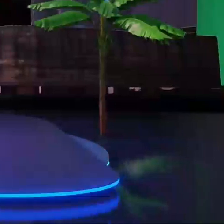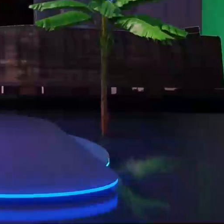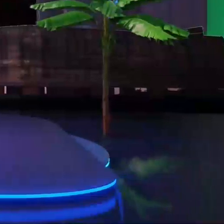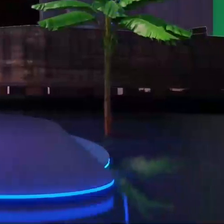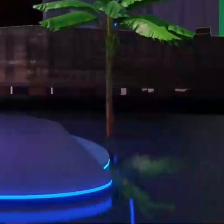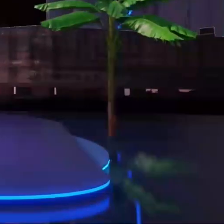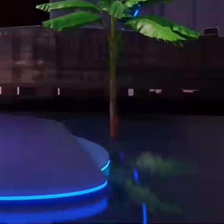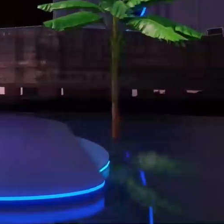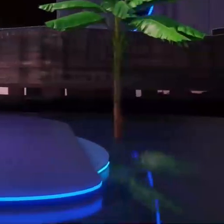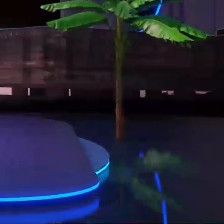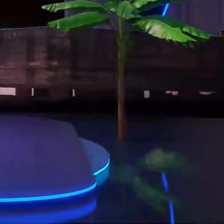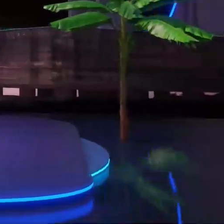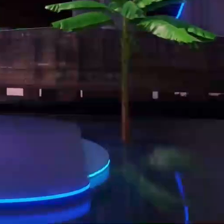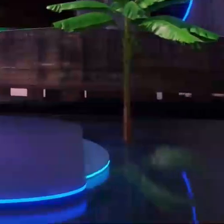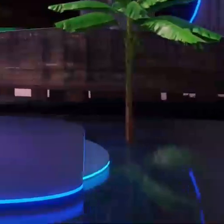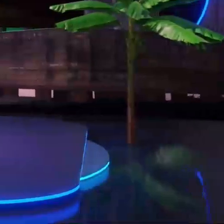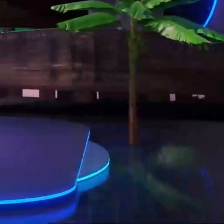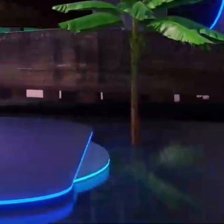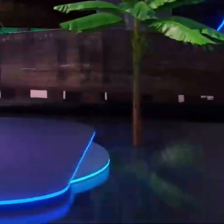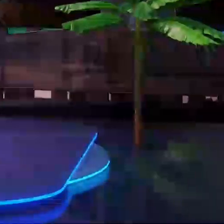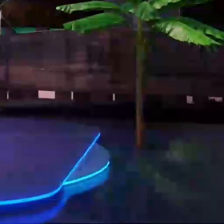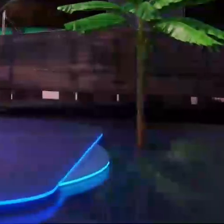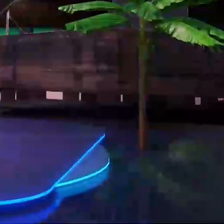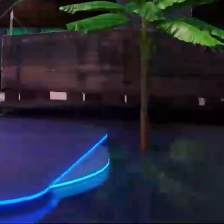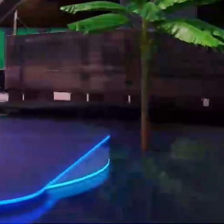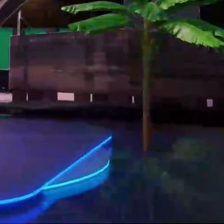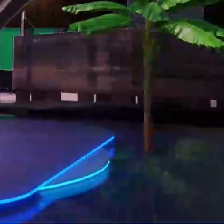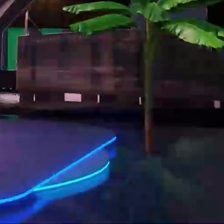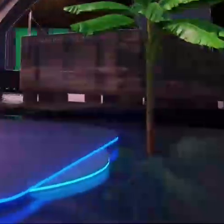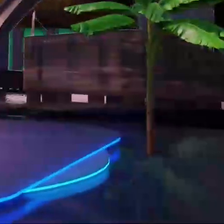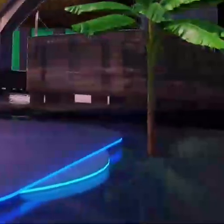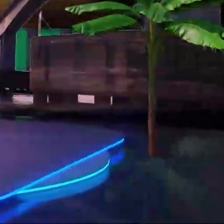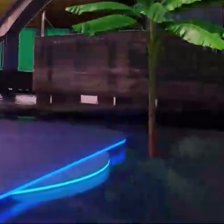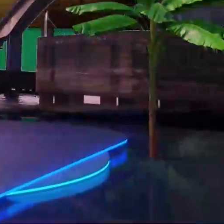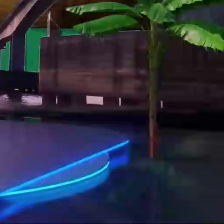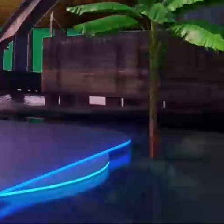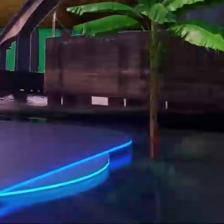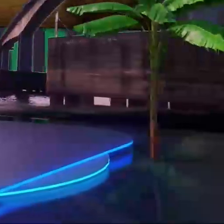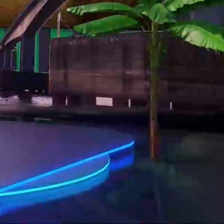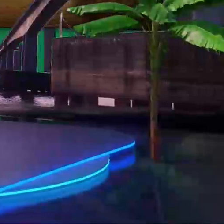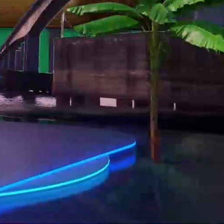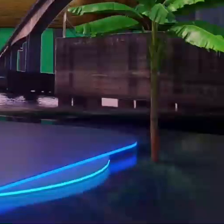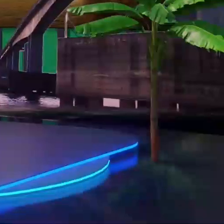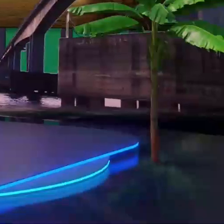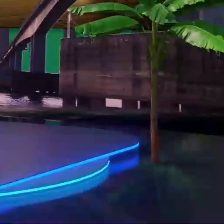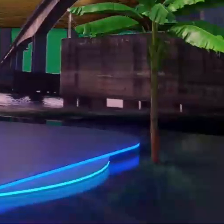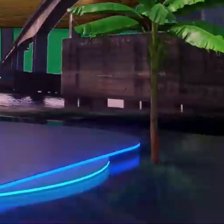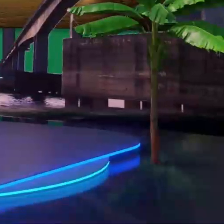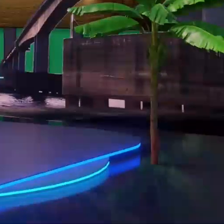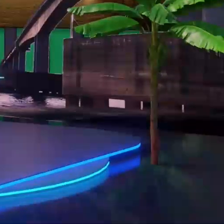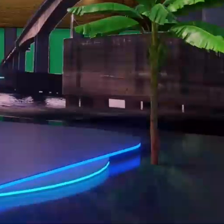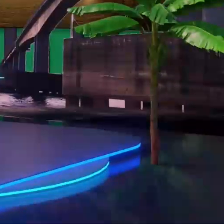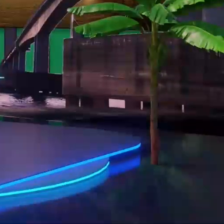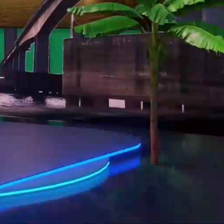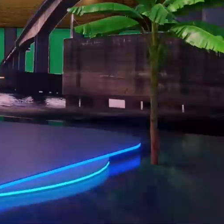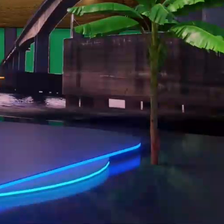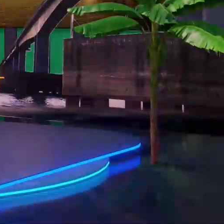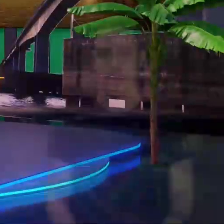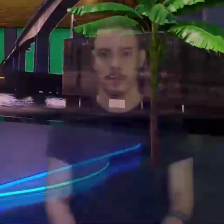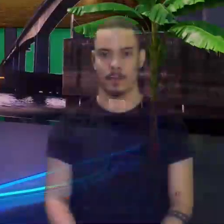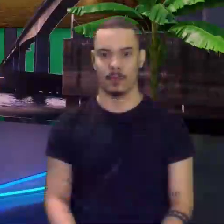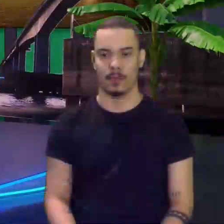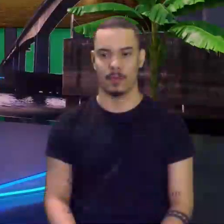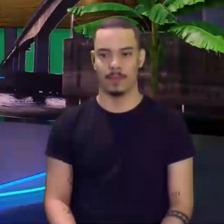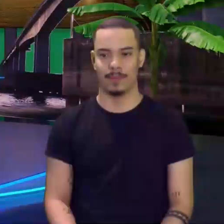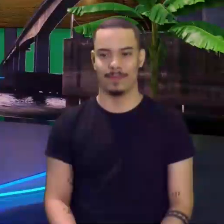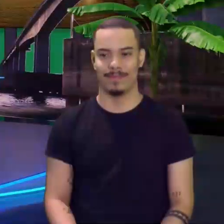Olá, meus queridos jovens, como é que estão vocês? O novo ensino médio chegando e,